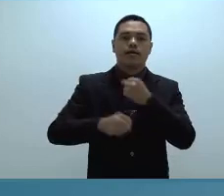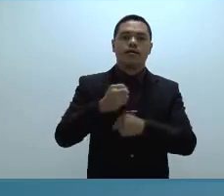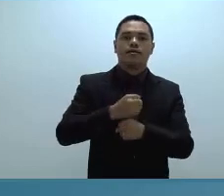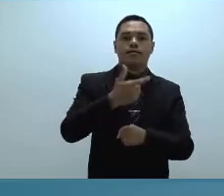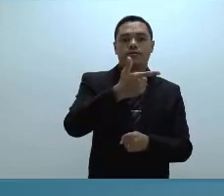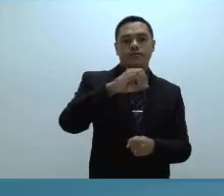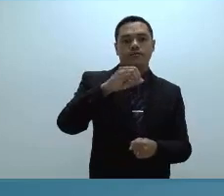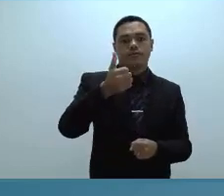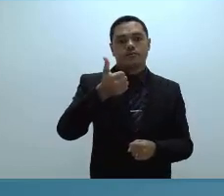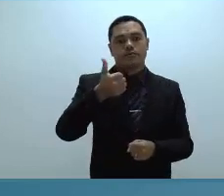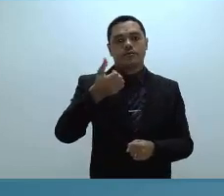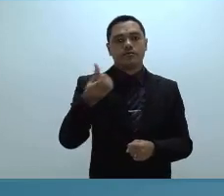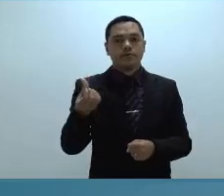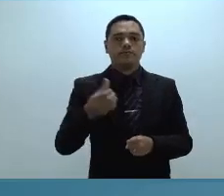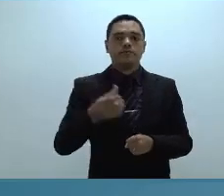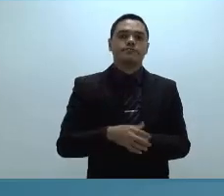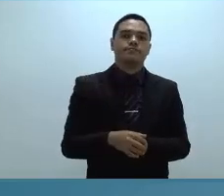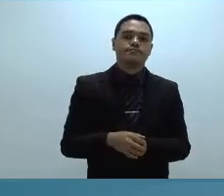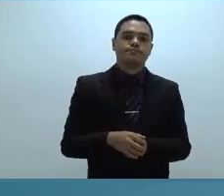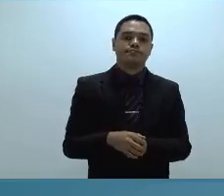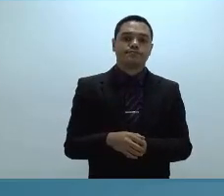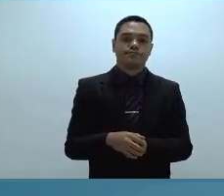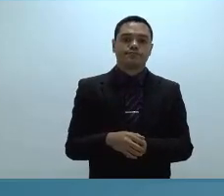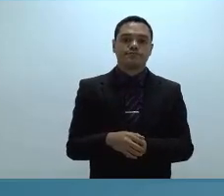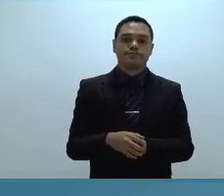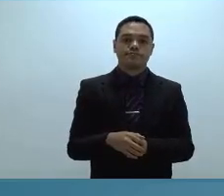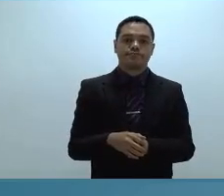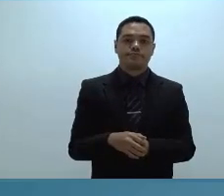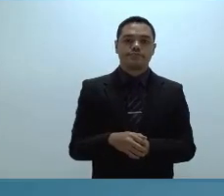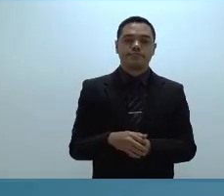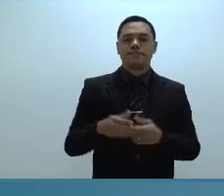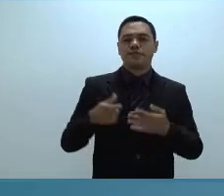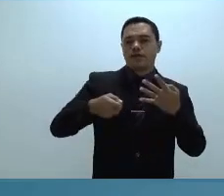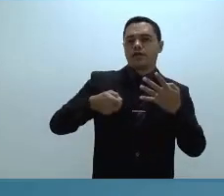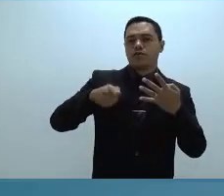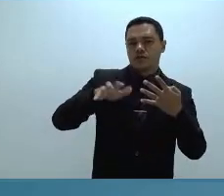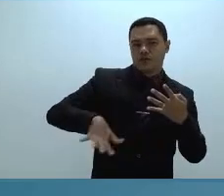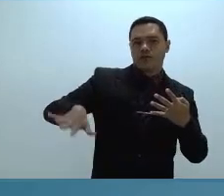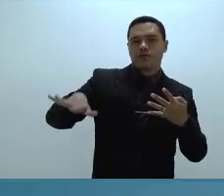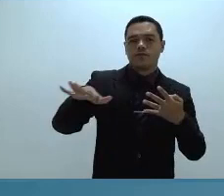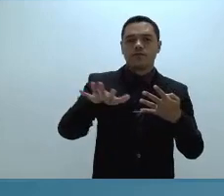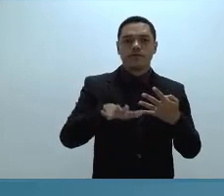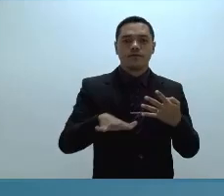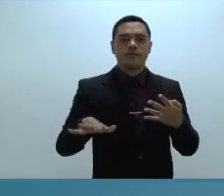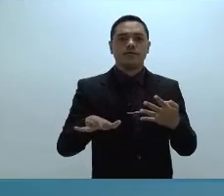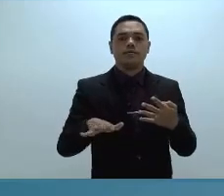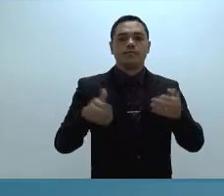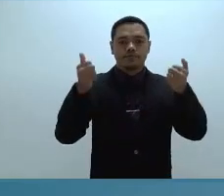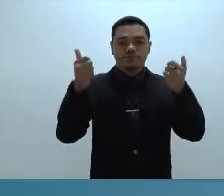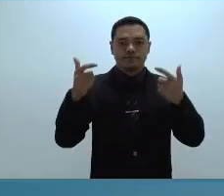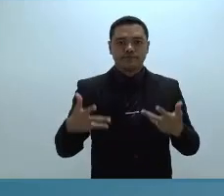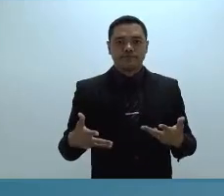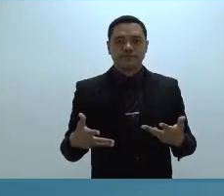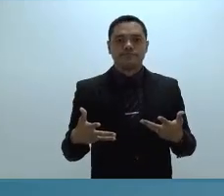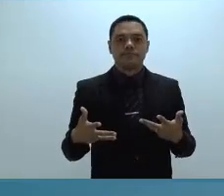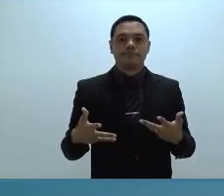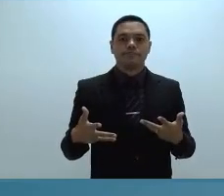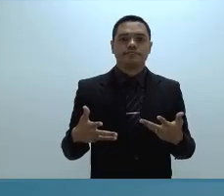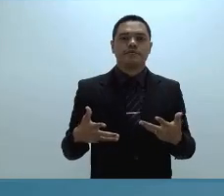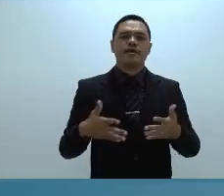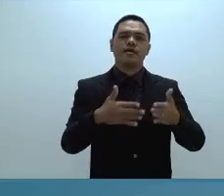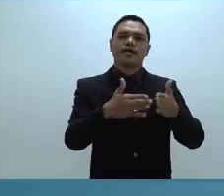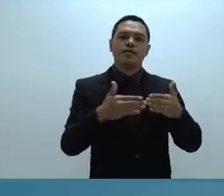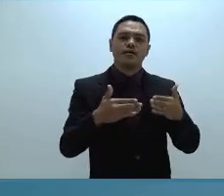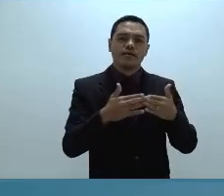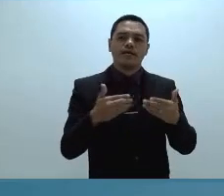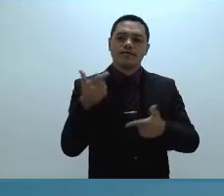gerais, de acordo com as jurisprudências acima transcritas, a demanda lastreada na pretensão de reconhecimento sobre eventual